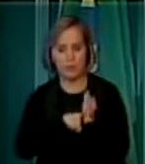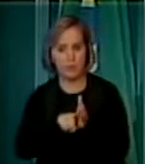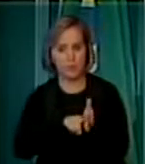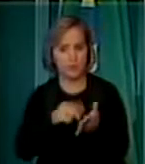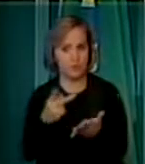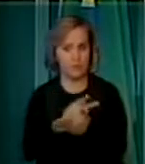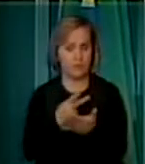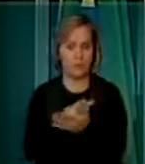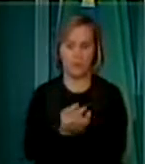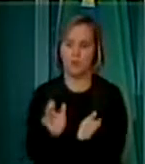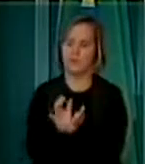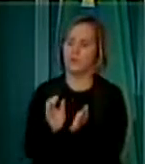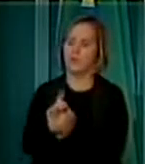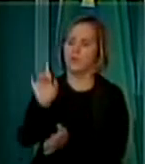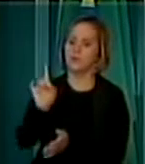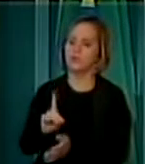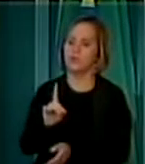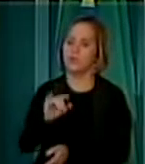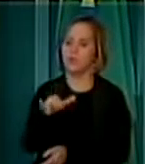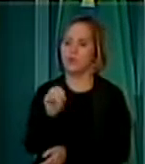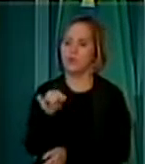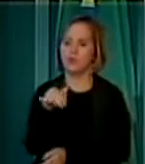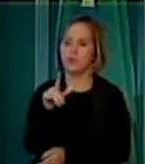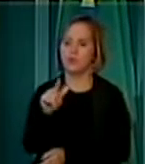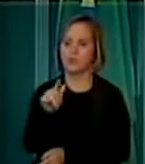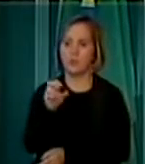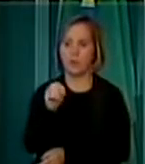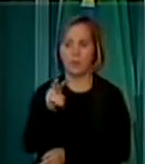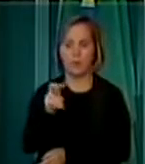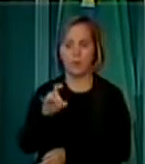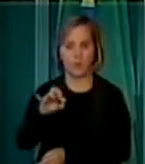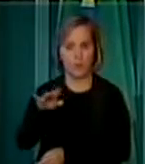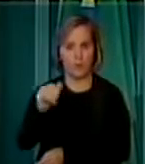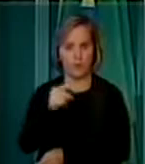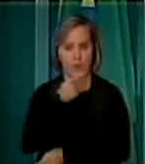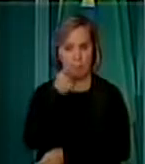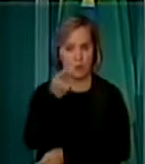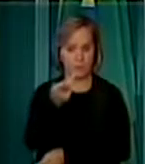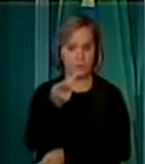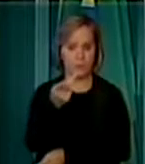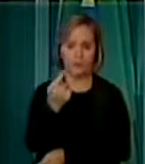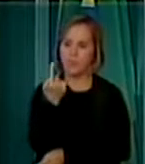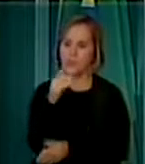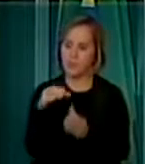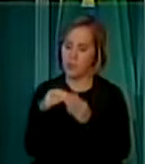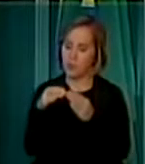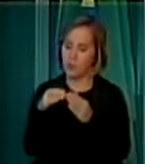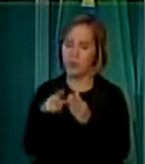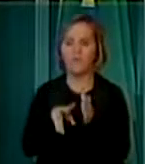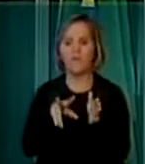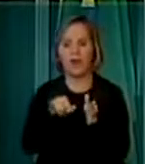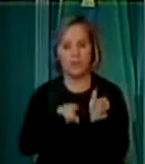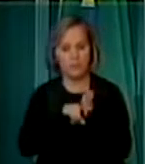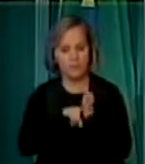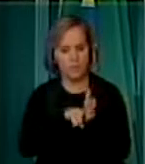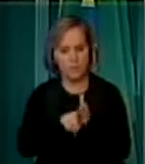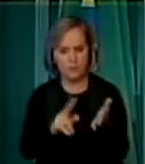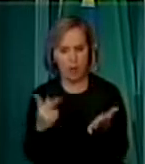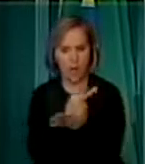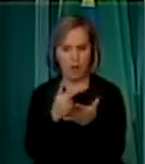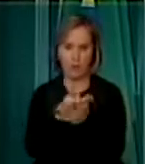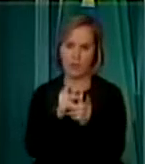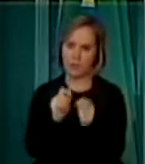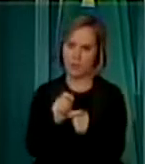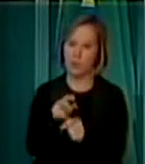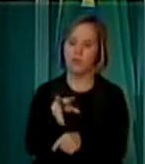operações da concessionária, João Gouveia, informou que uma comissão vai investigar o que houve. Segundo ele,